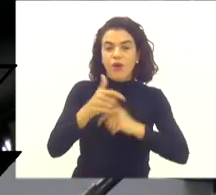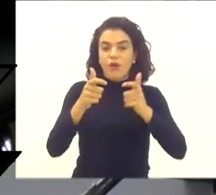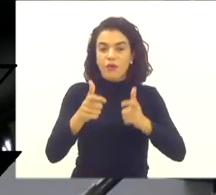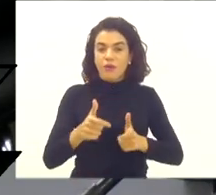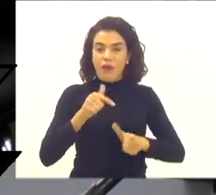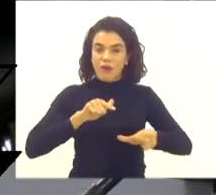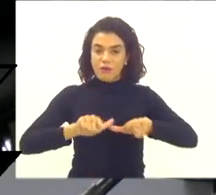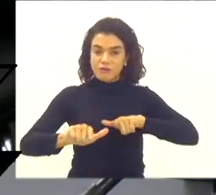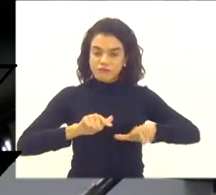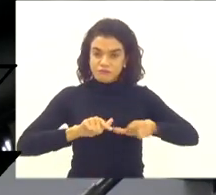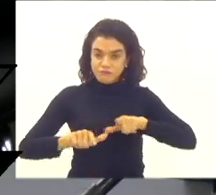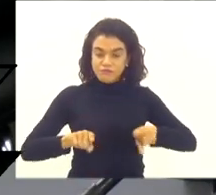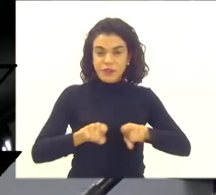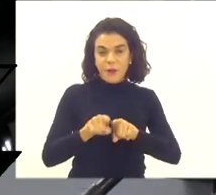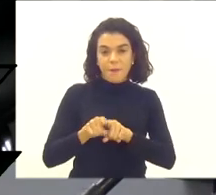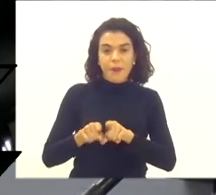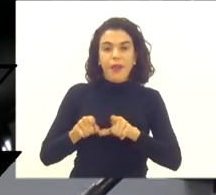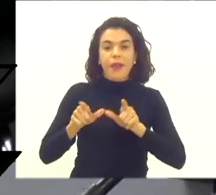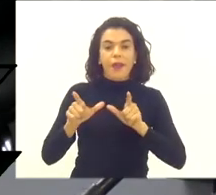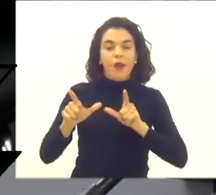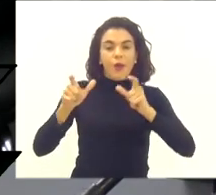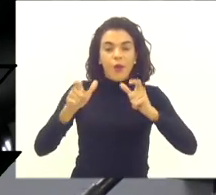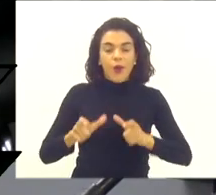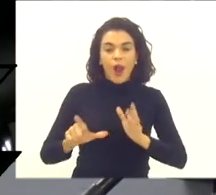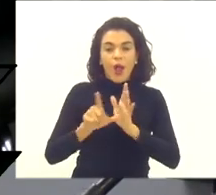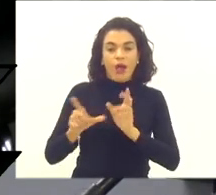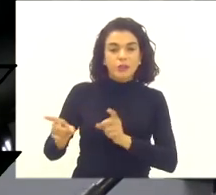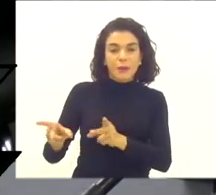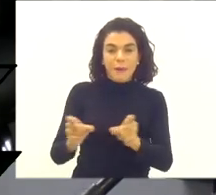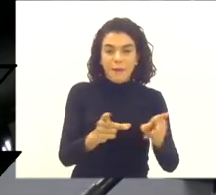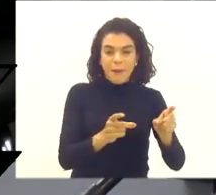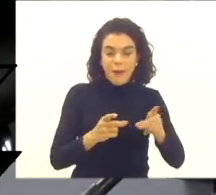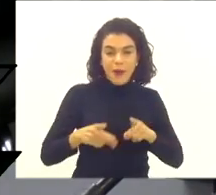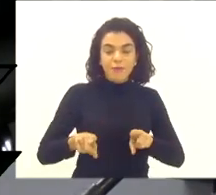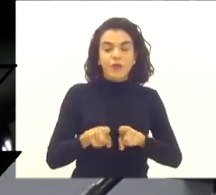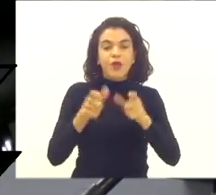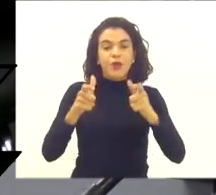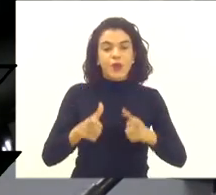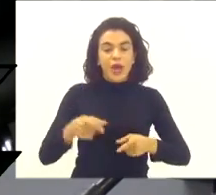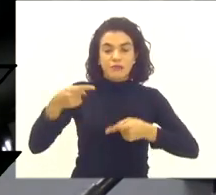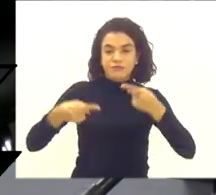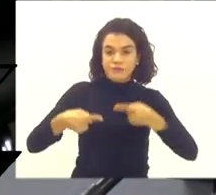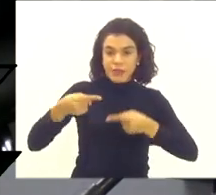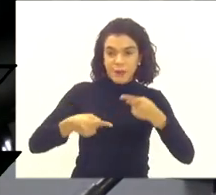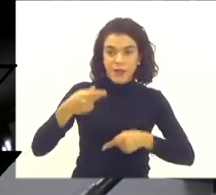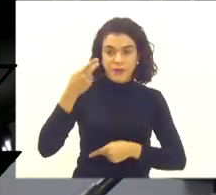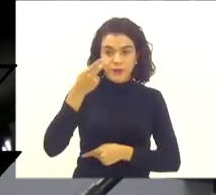trabalho comércios enfim e nos espaços de debate político